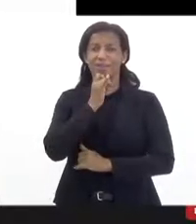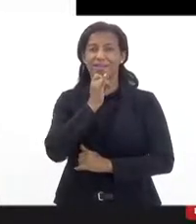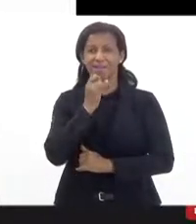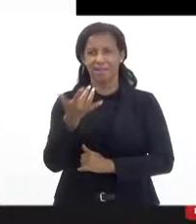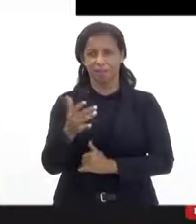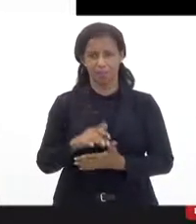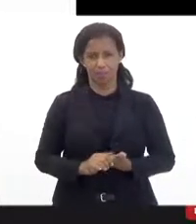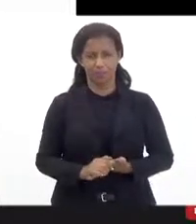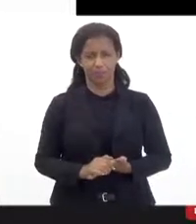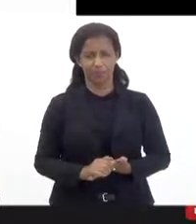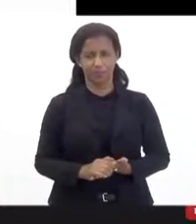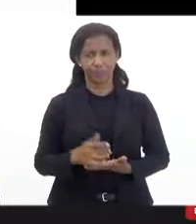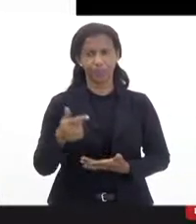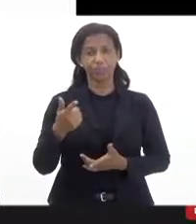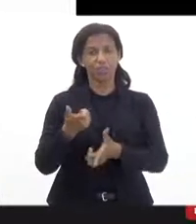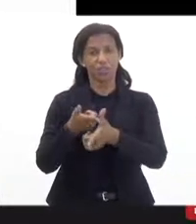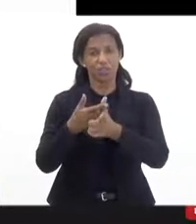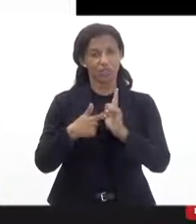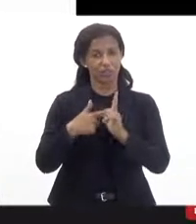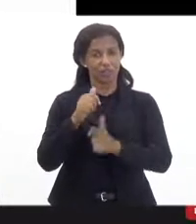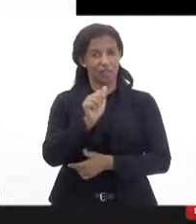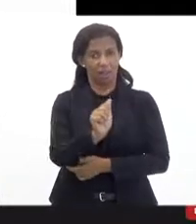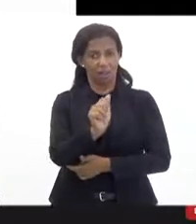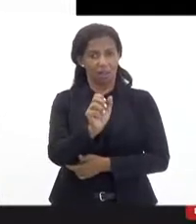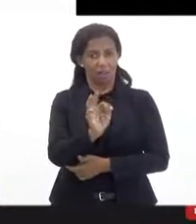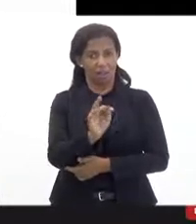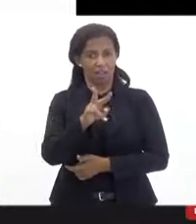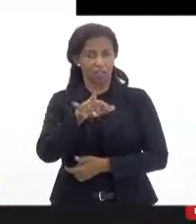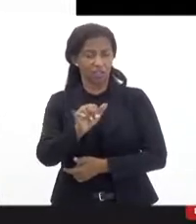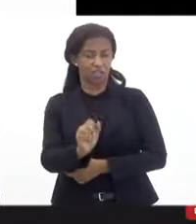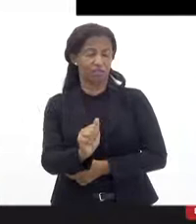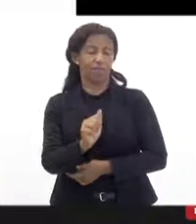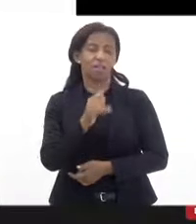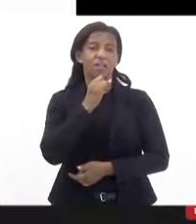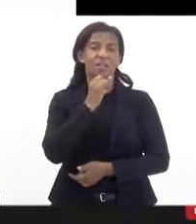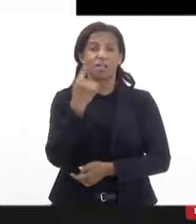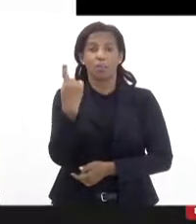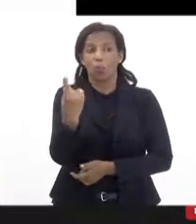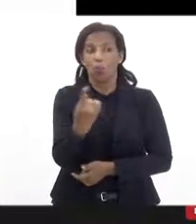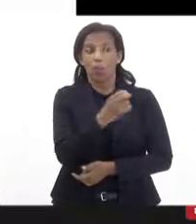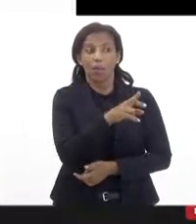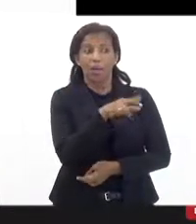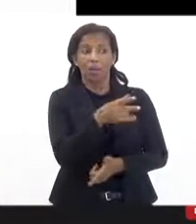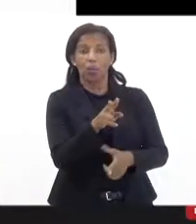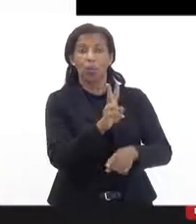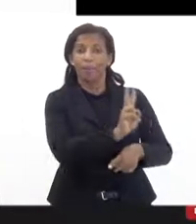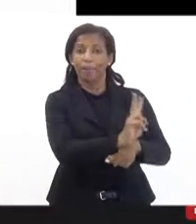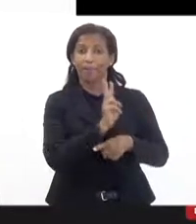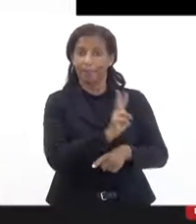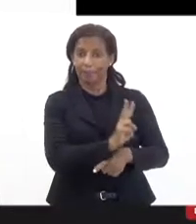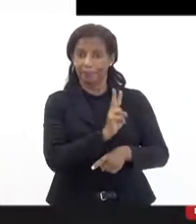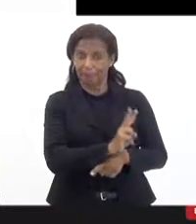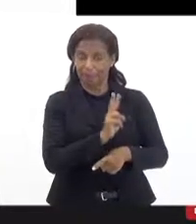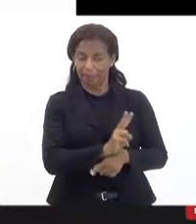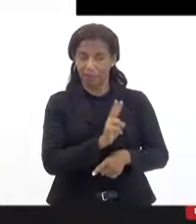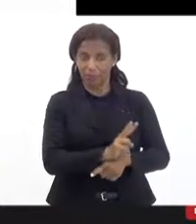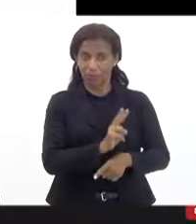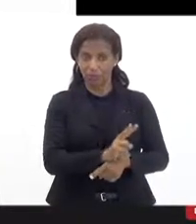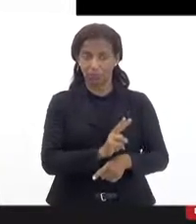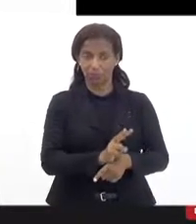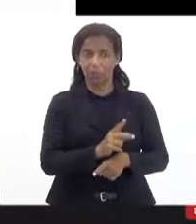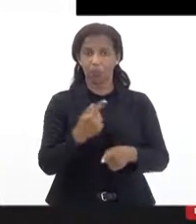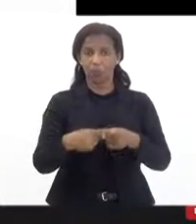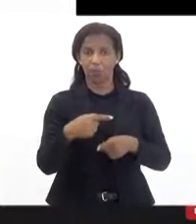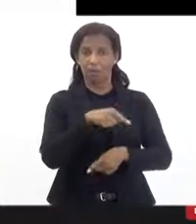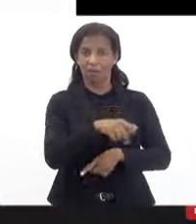aqui dessa da dívida ativa, a gente pode imaginar, por exemplo, um credor do Estado aí por empréstimo, e a gente vai, porque